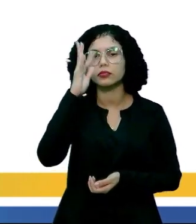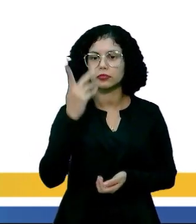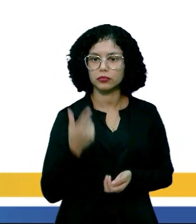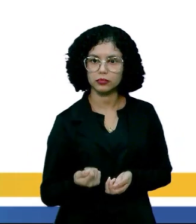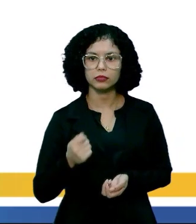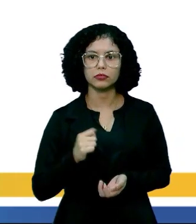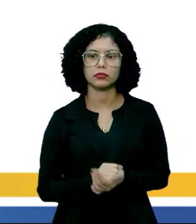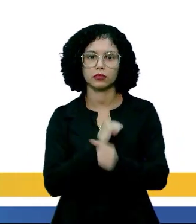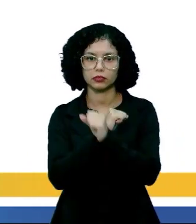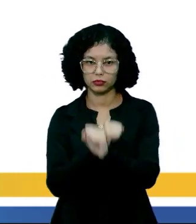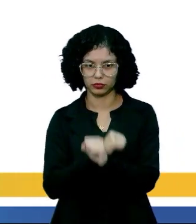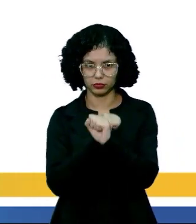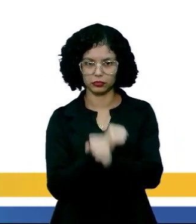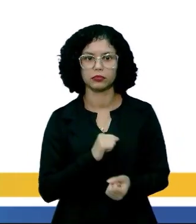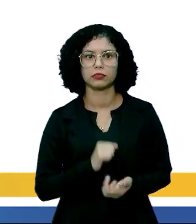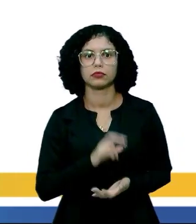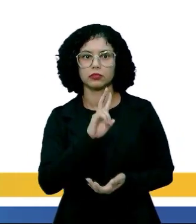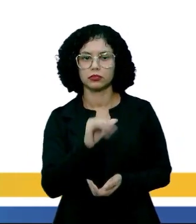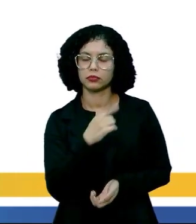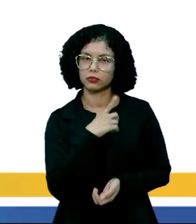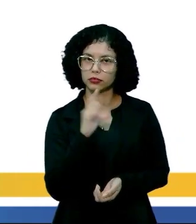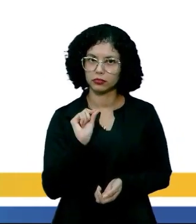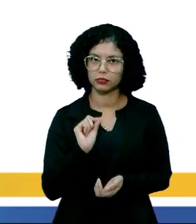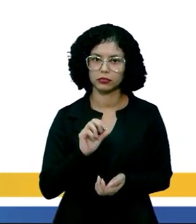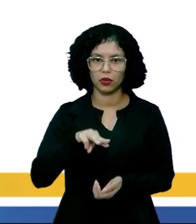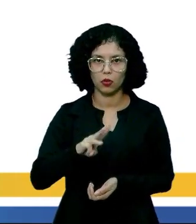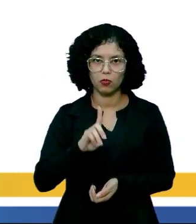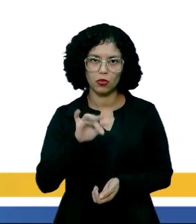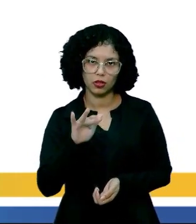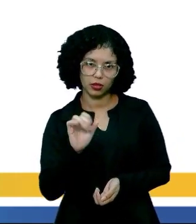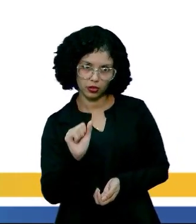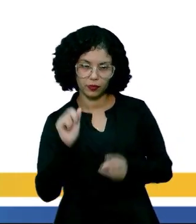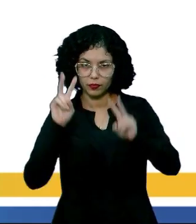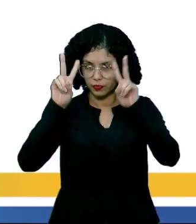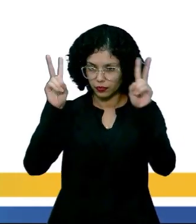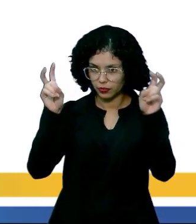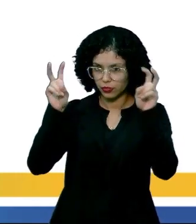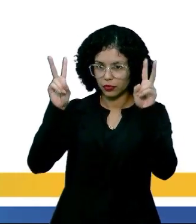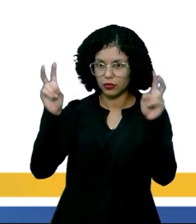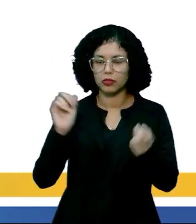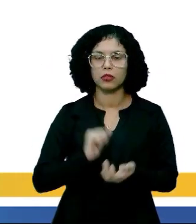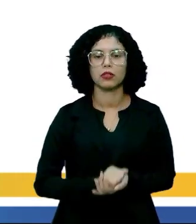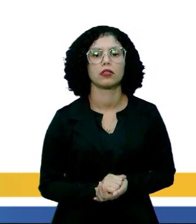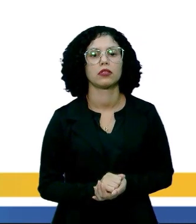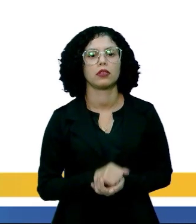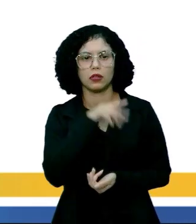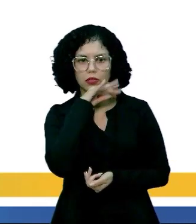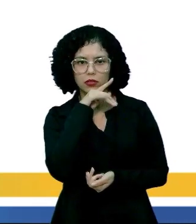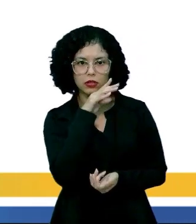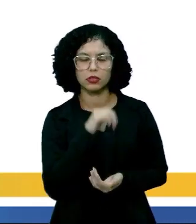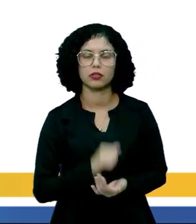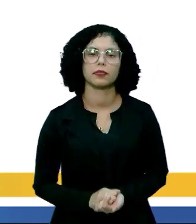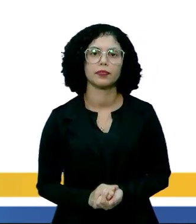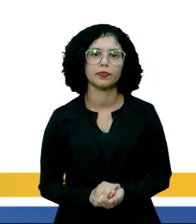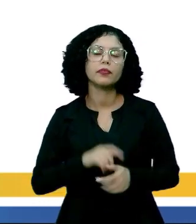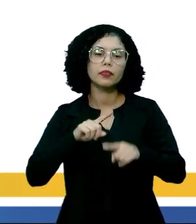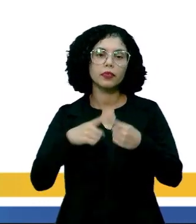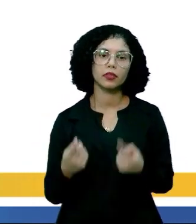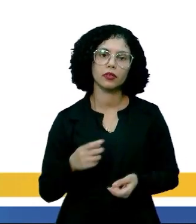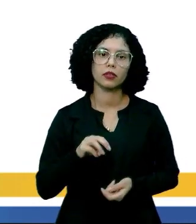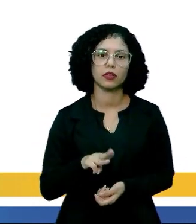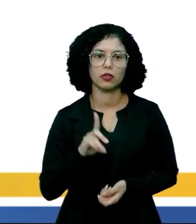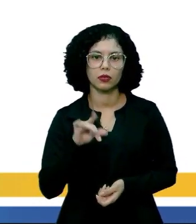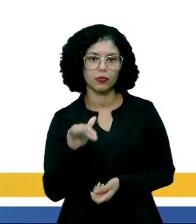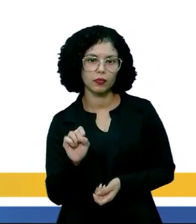africanas escravizadas, vão ser mulas, entre aspas, né, gente? Um termo bem horroroso para isso. Mas elas